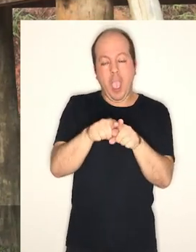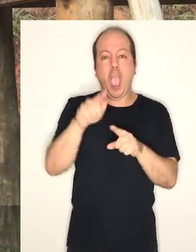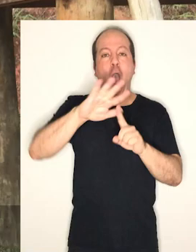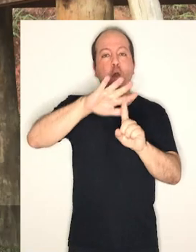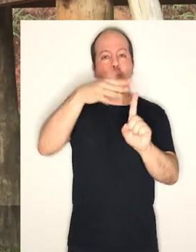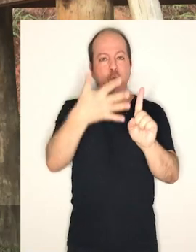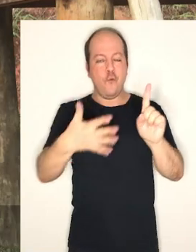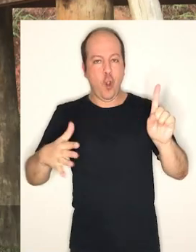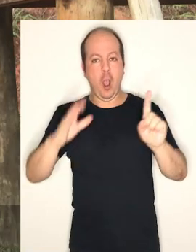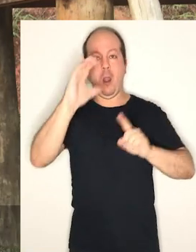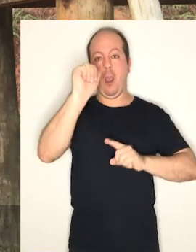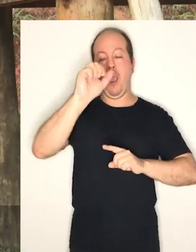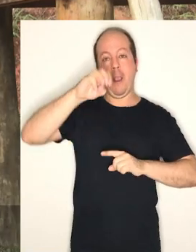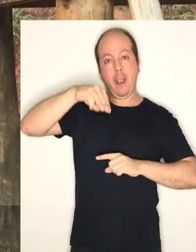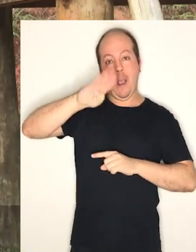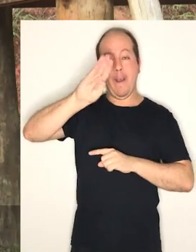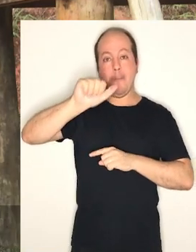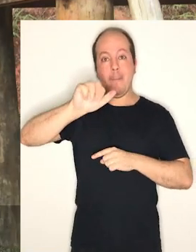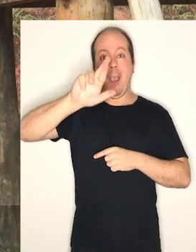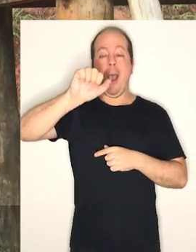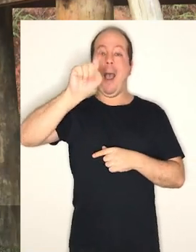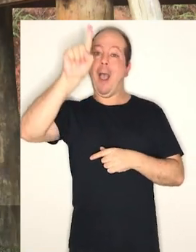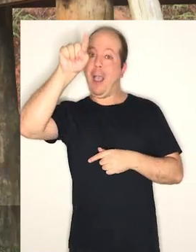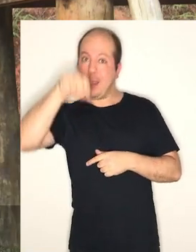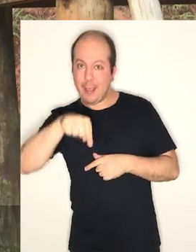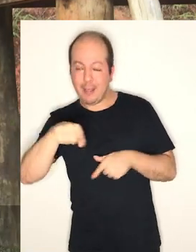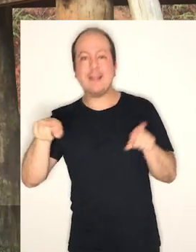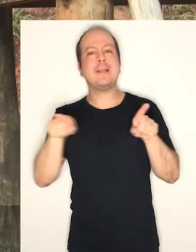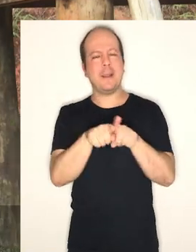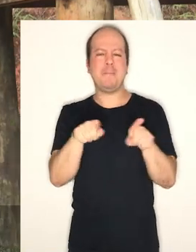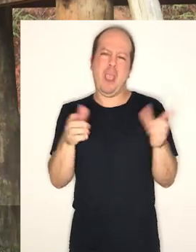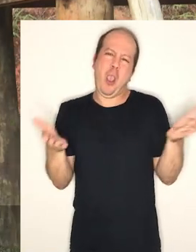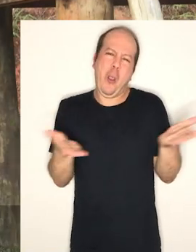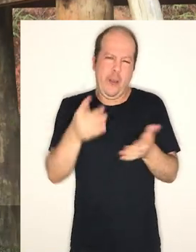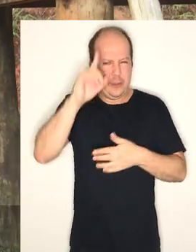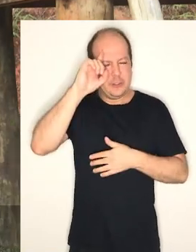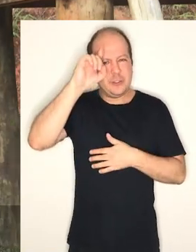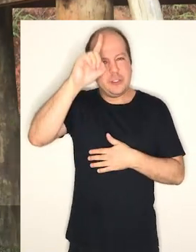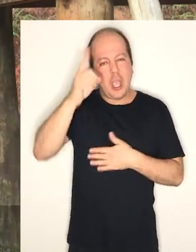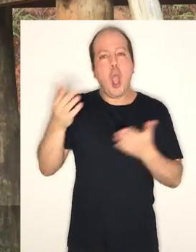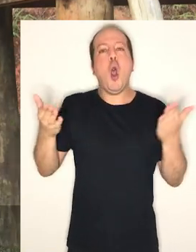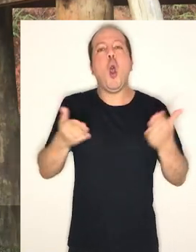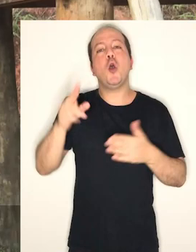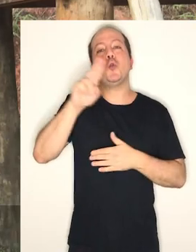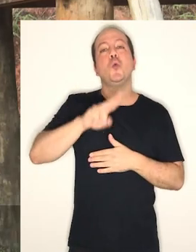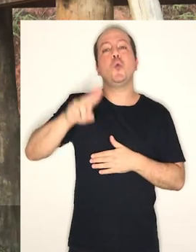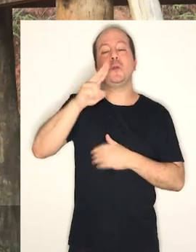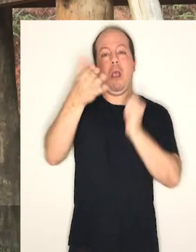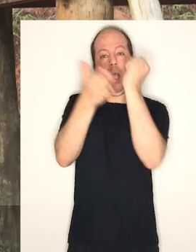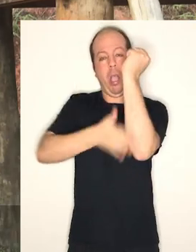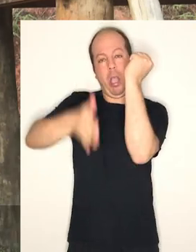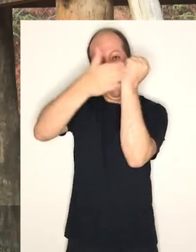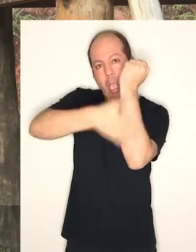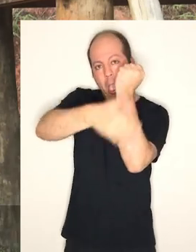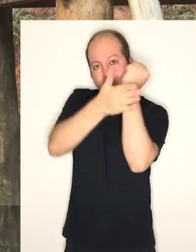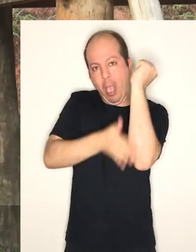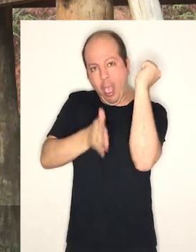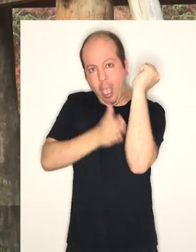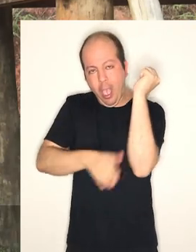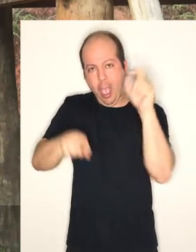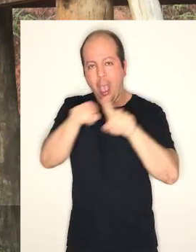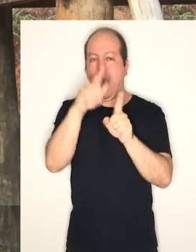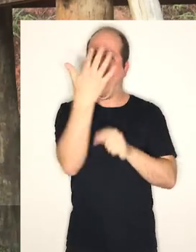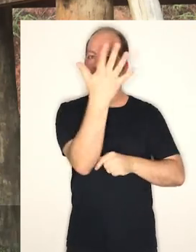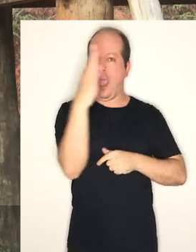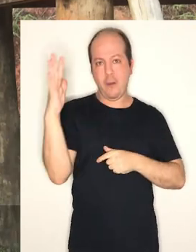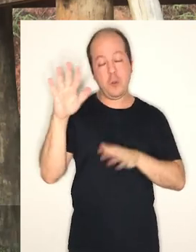do cambará, que é o que vai dar a química para formar o sabão. Hoje em dia algumas pessoas usam soda cáustica, mas isso